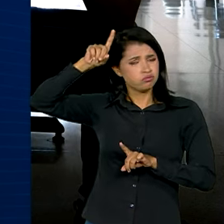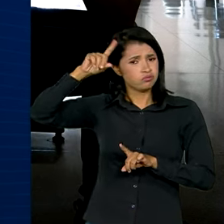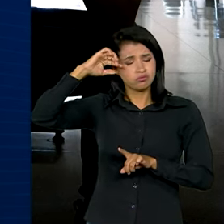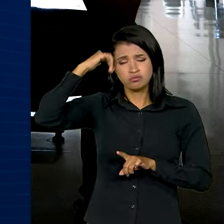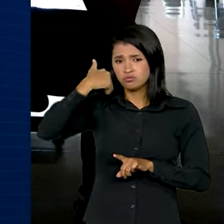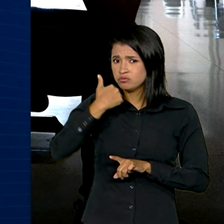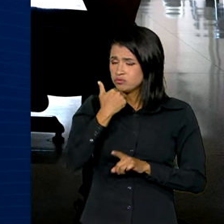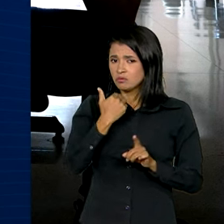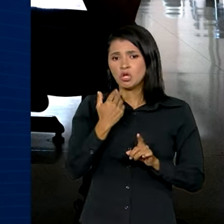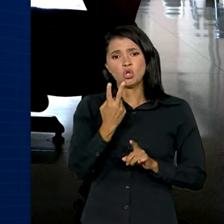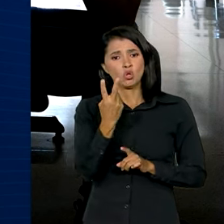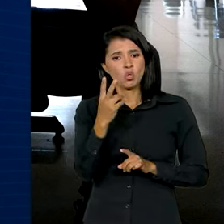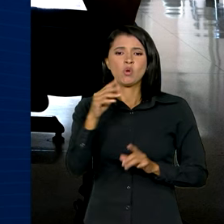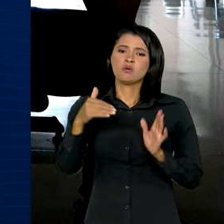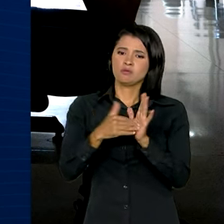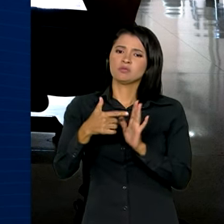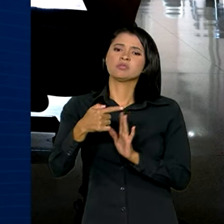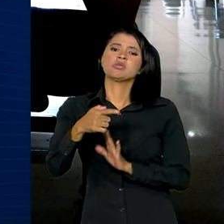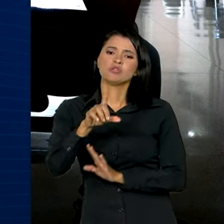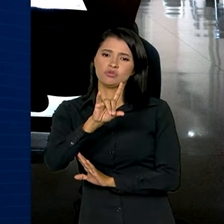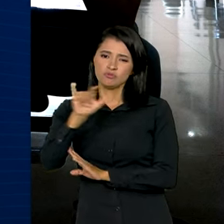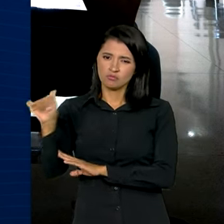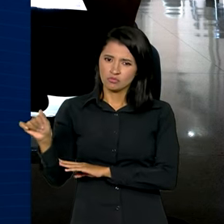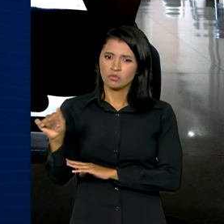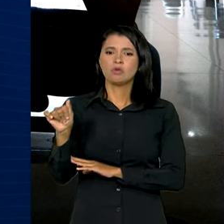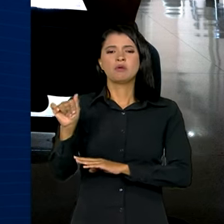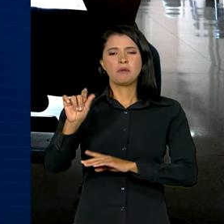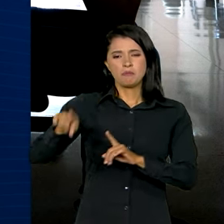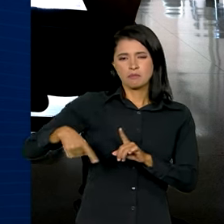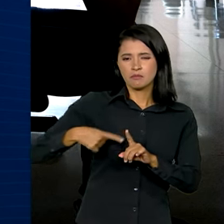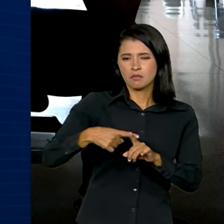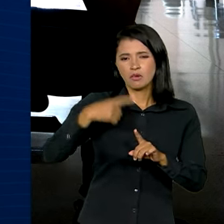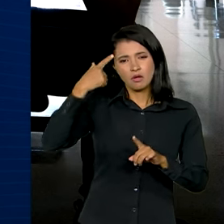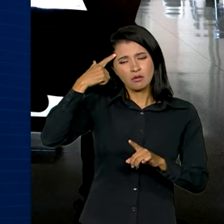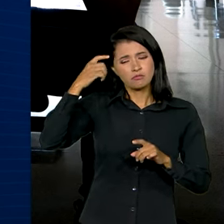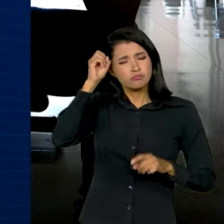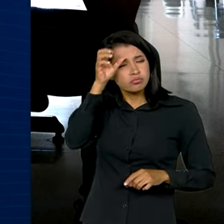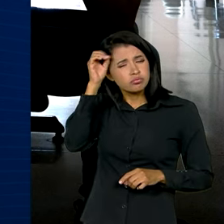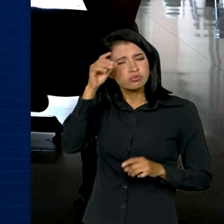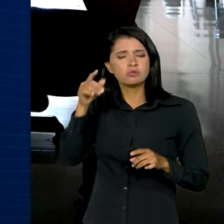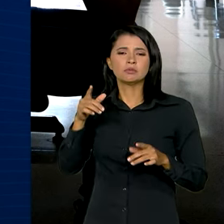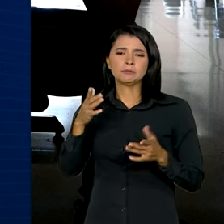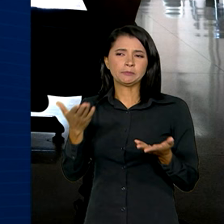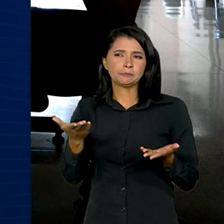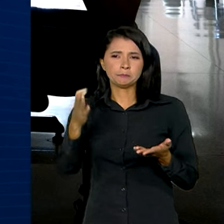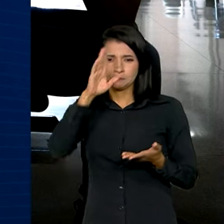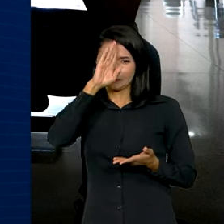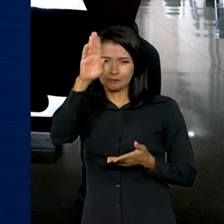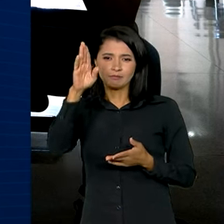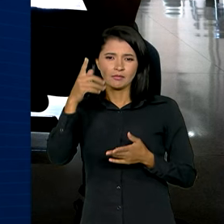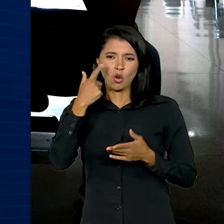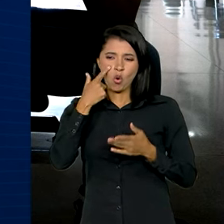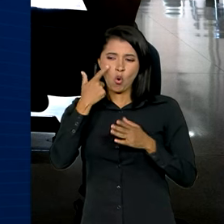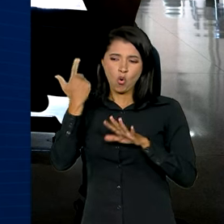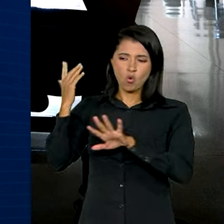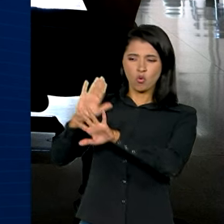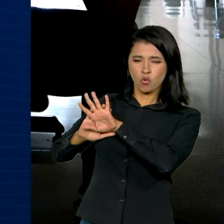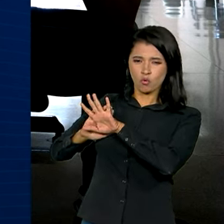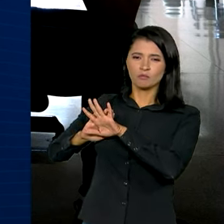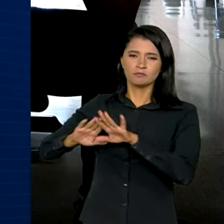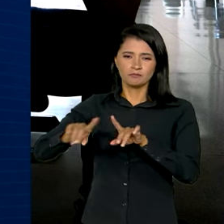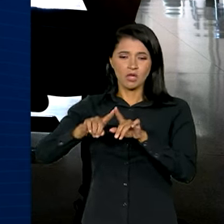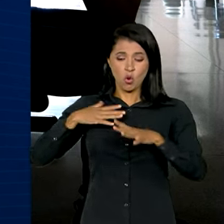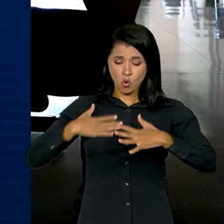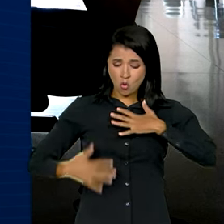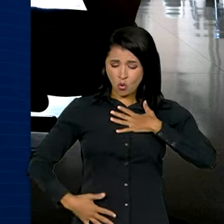e dura de 2 a 7 dias acompanhada por dor de cabeça principalmente atrás dos olhos dores